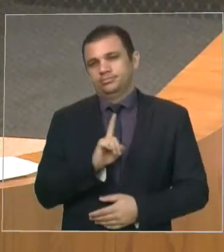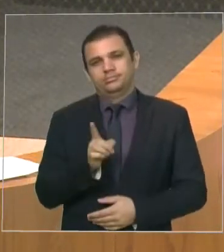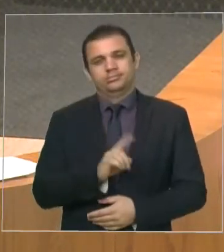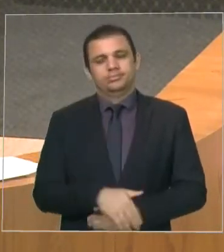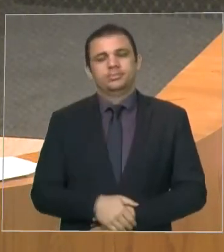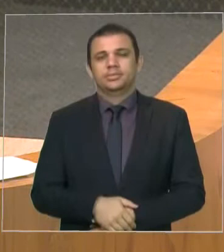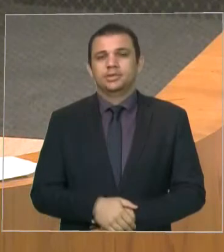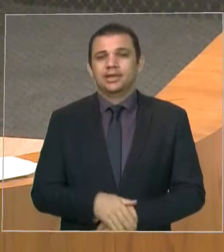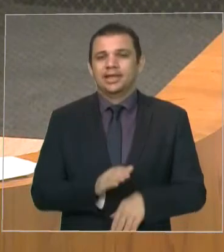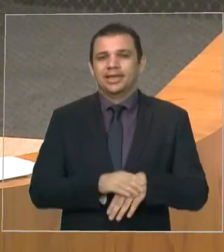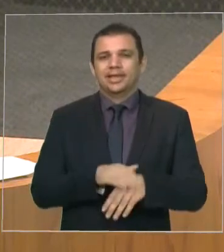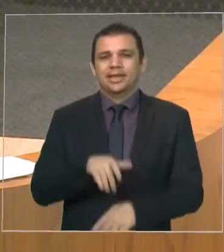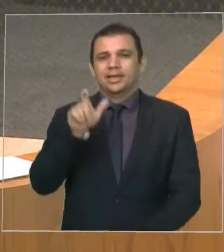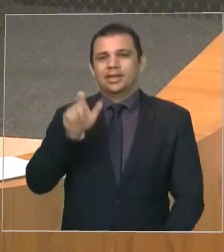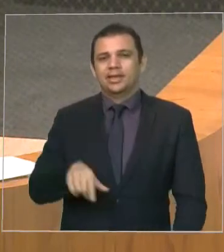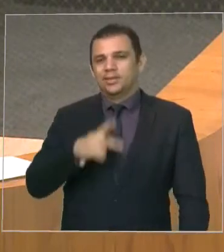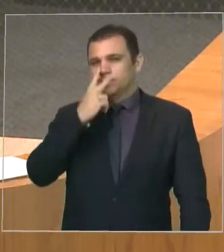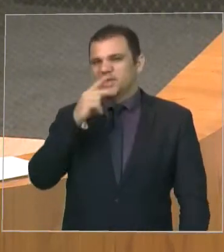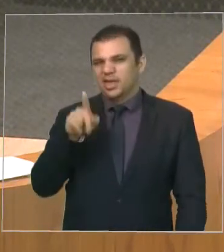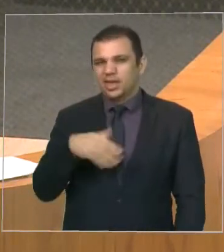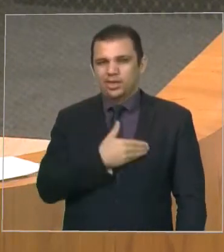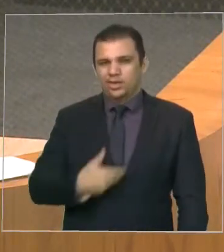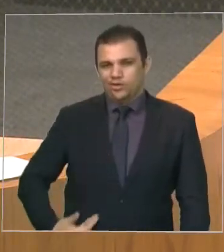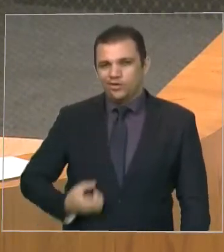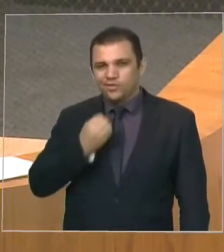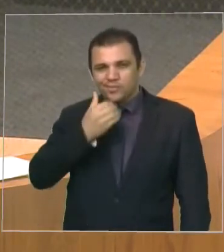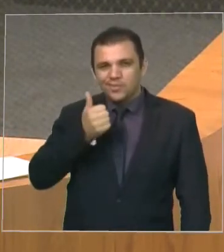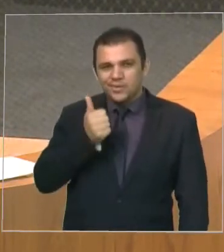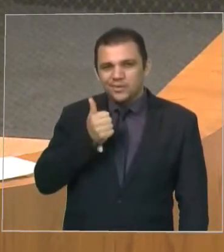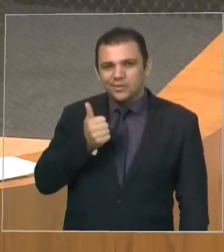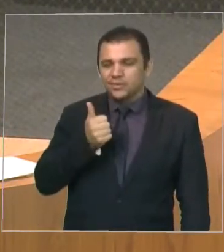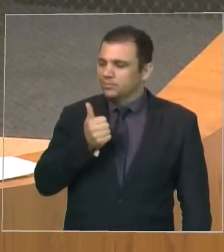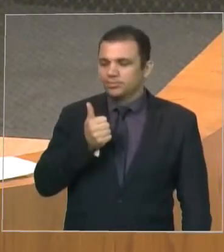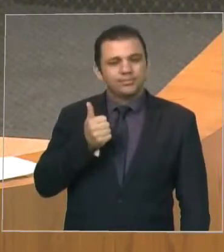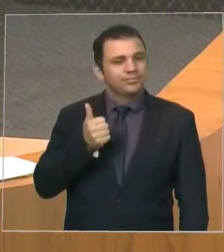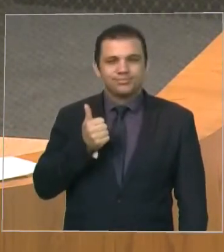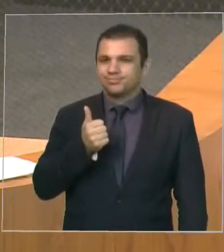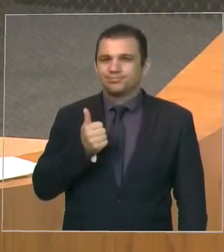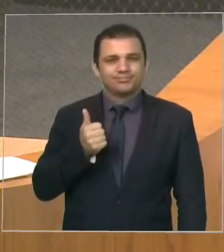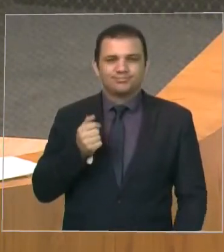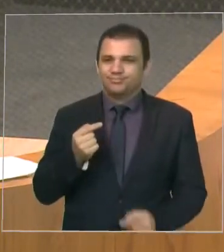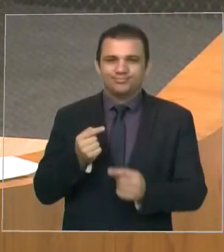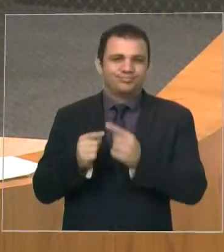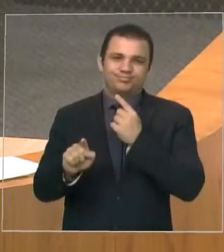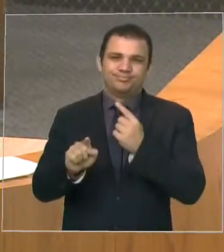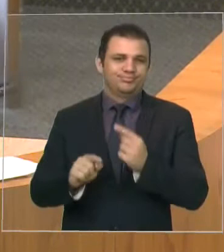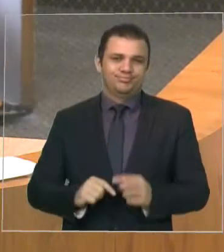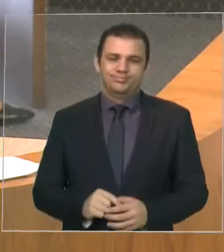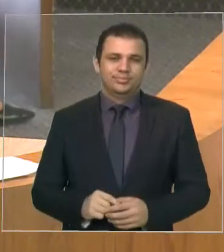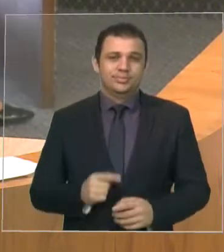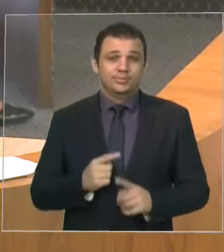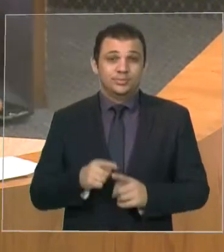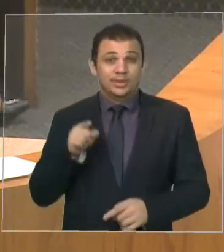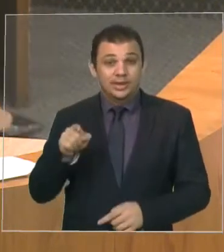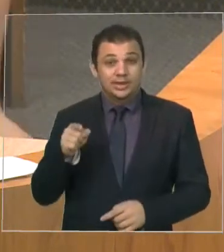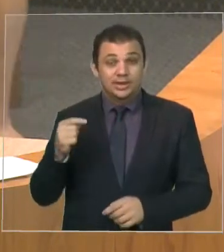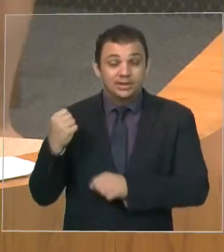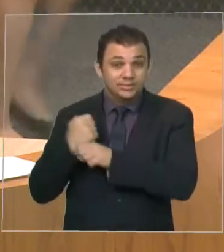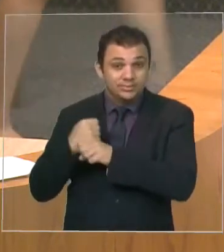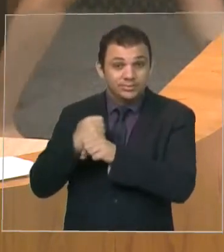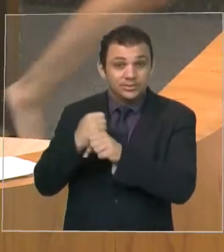Essa de governante bonzinho para ele não dá, porque o que ele tem praticado ao longo desses anos são